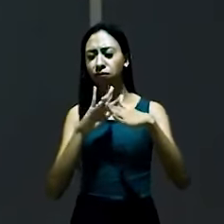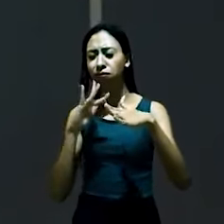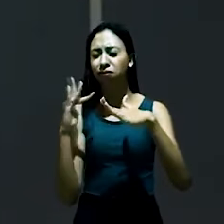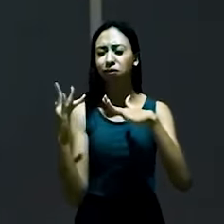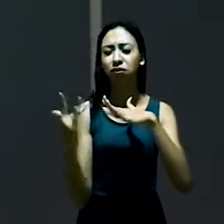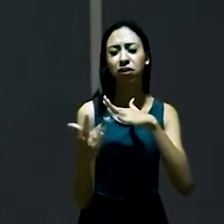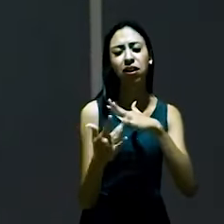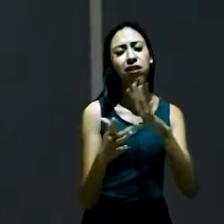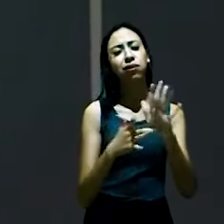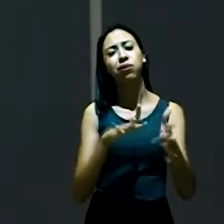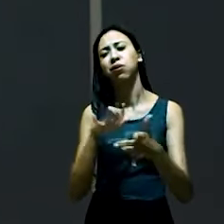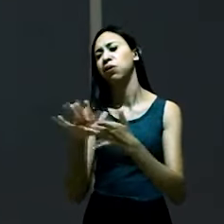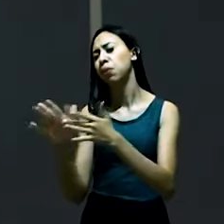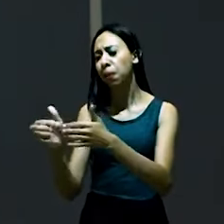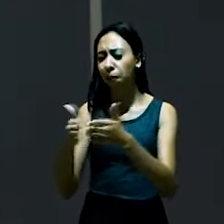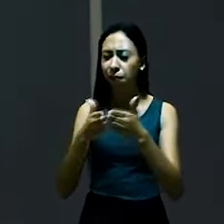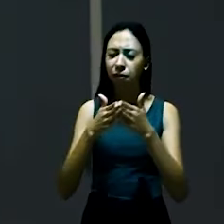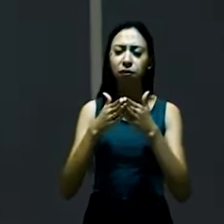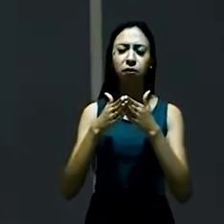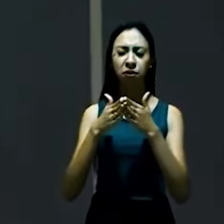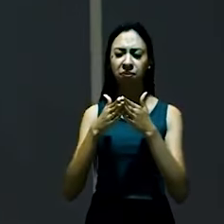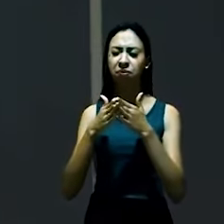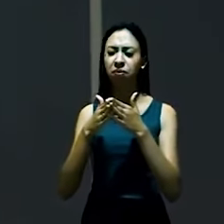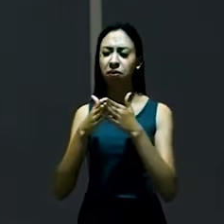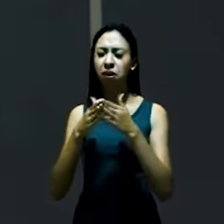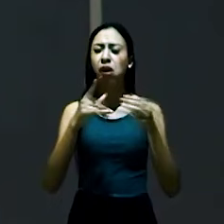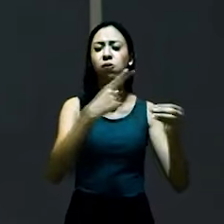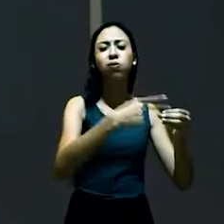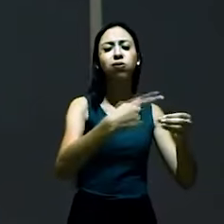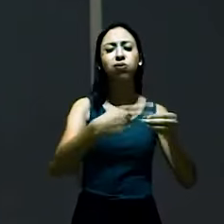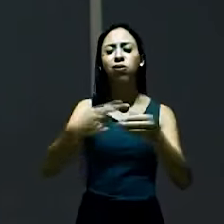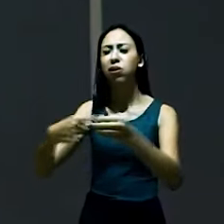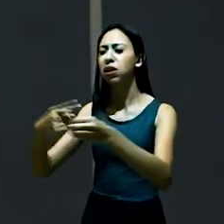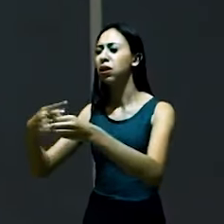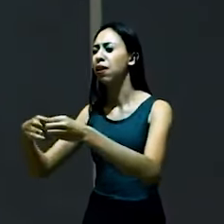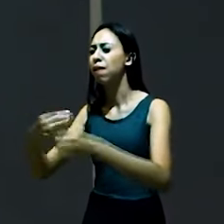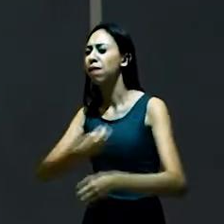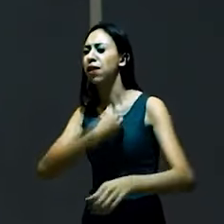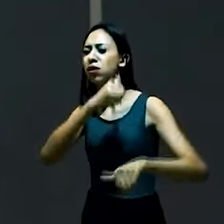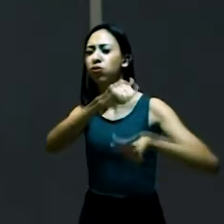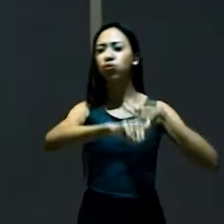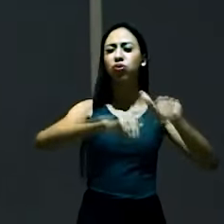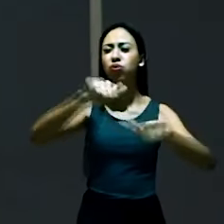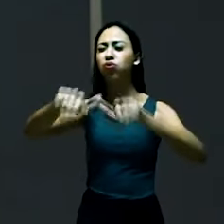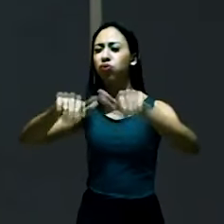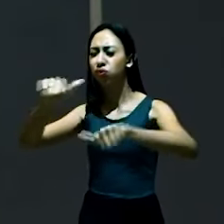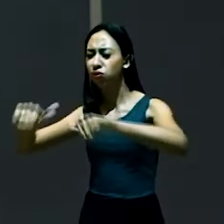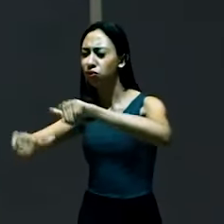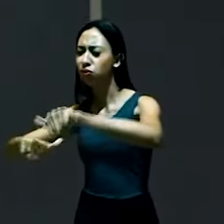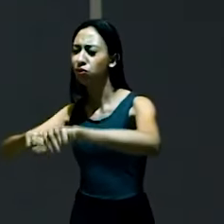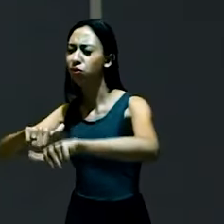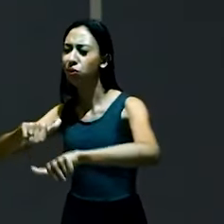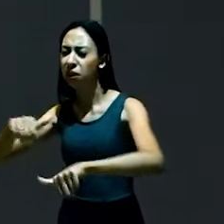Jesus, onde esse culto está chegando, Pai, transforma, muda, dá força, dá alicerce, Pai,